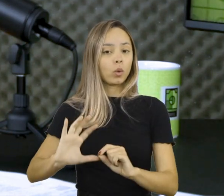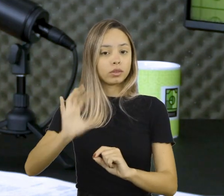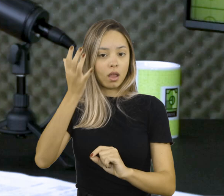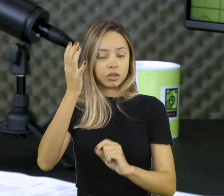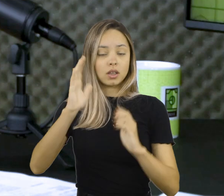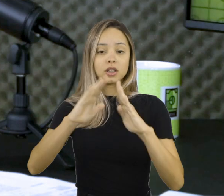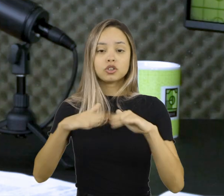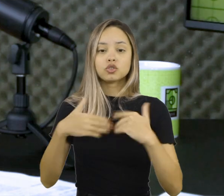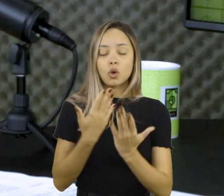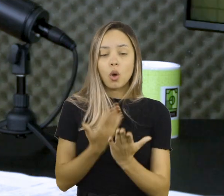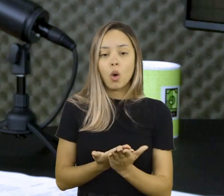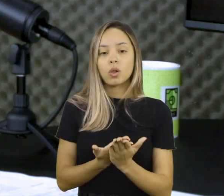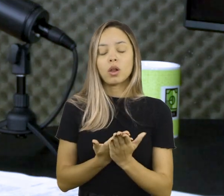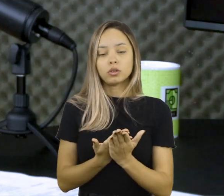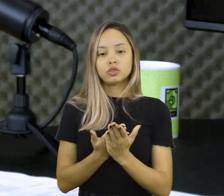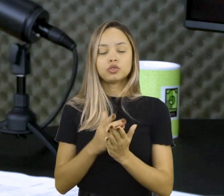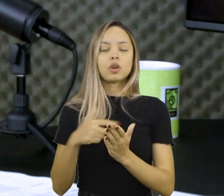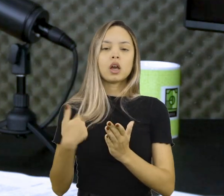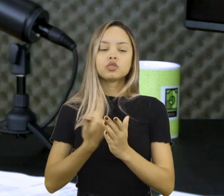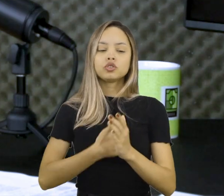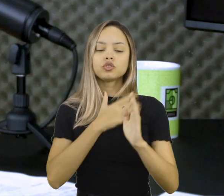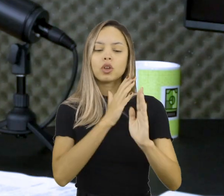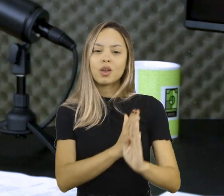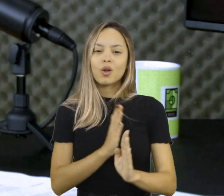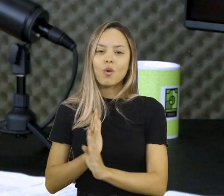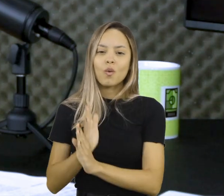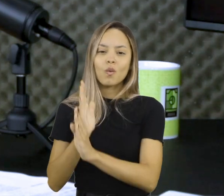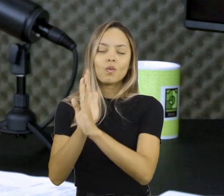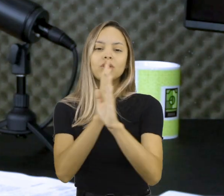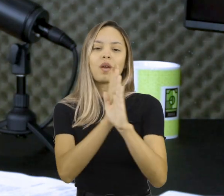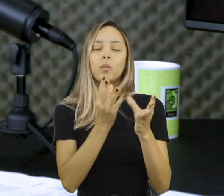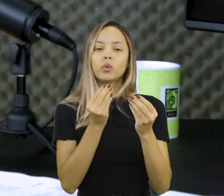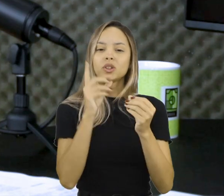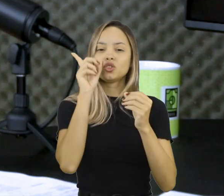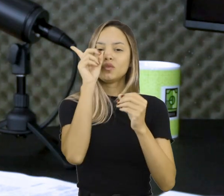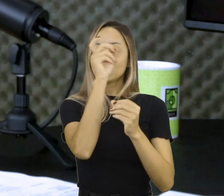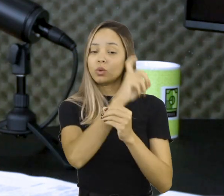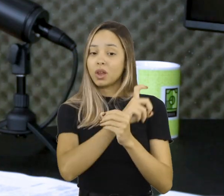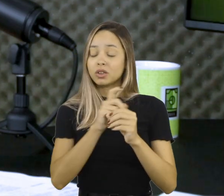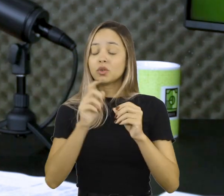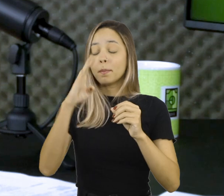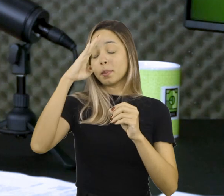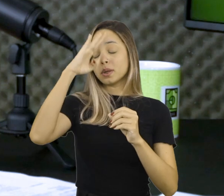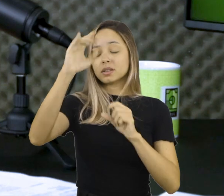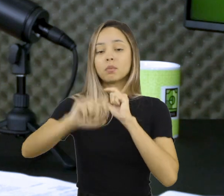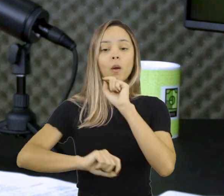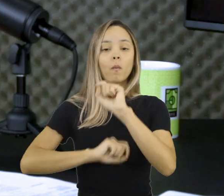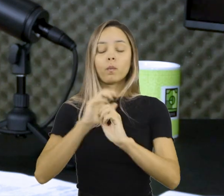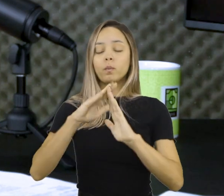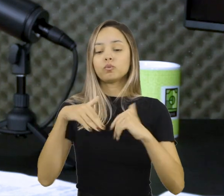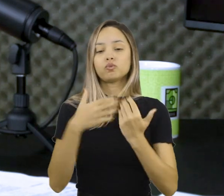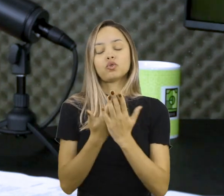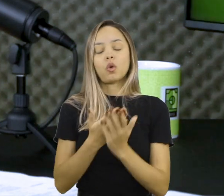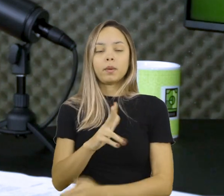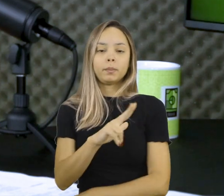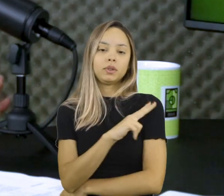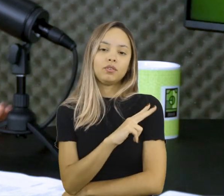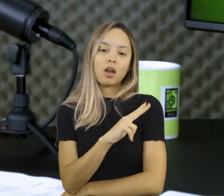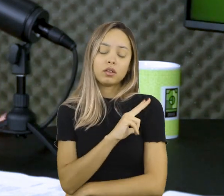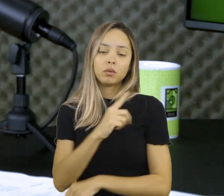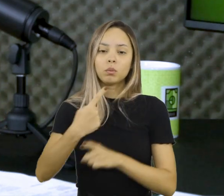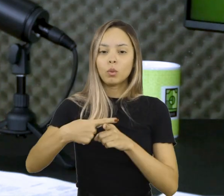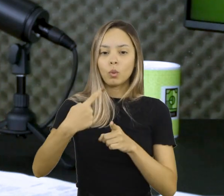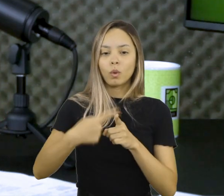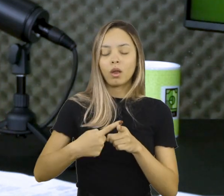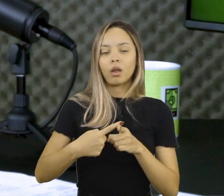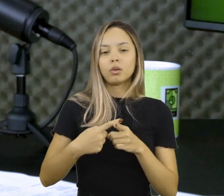eh a gente encontra muita dificuldade ainda em escolas privadas porque aí a diz